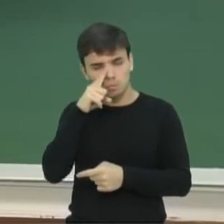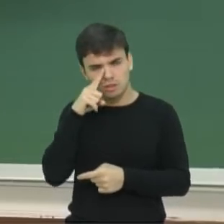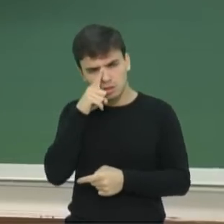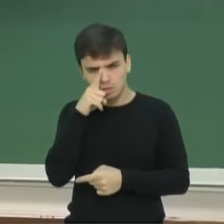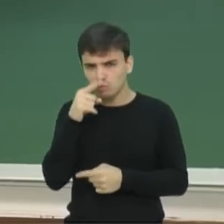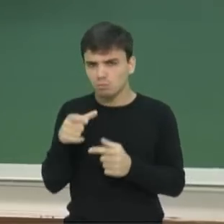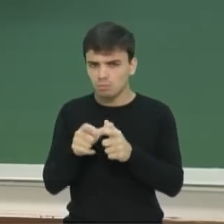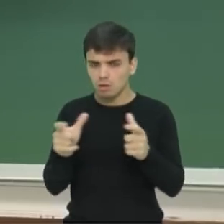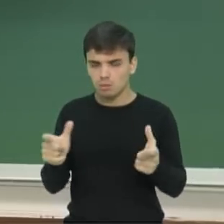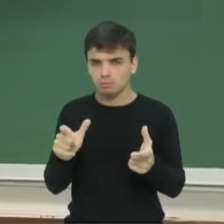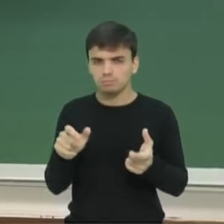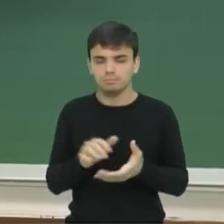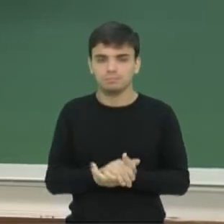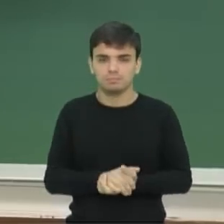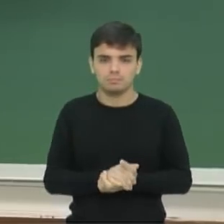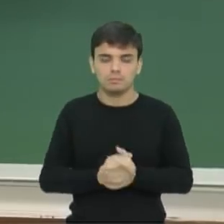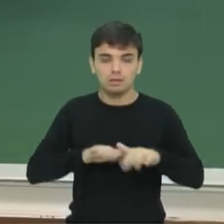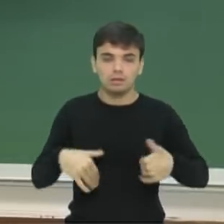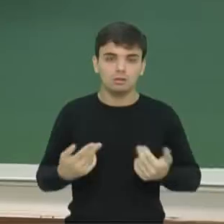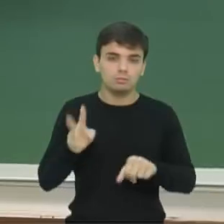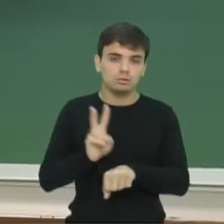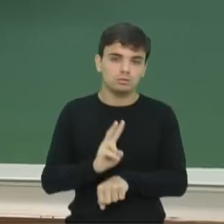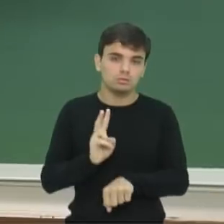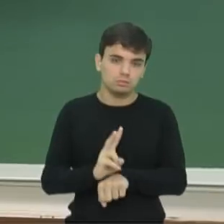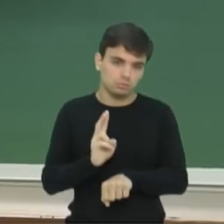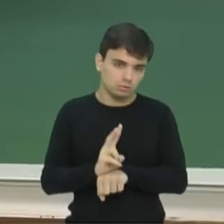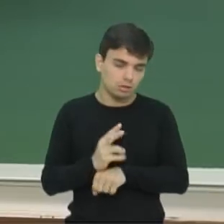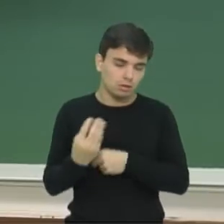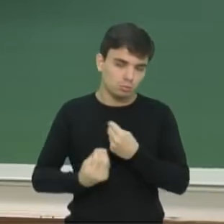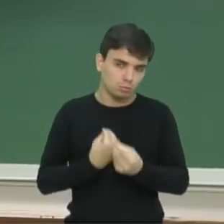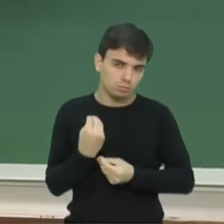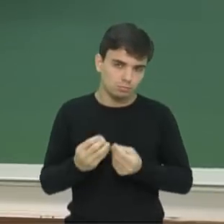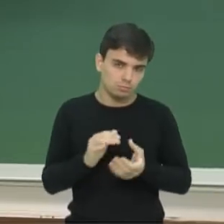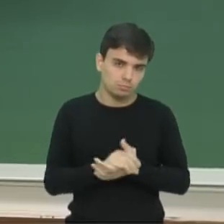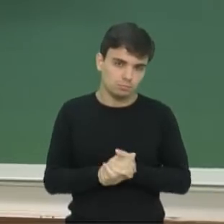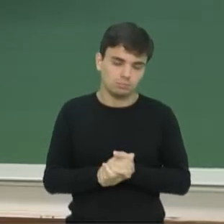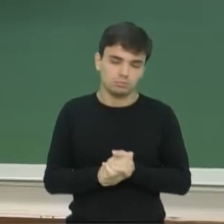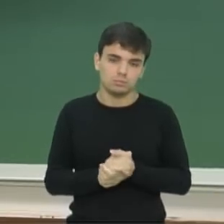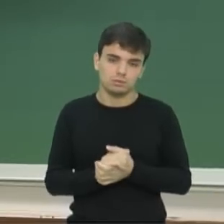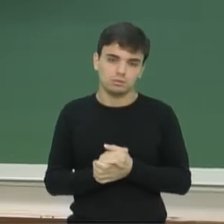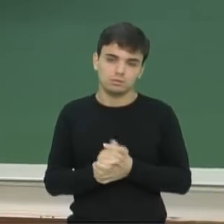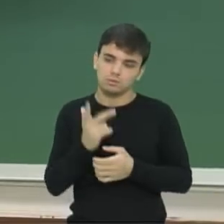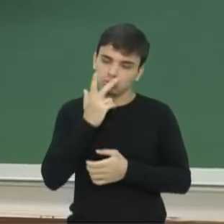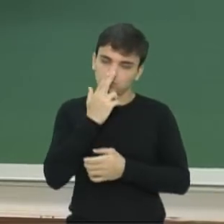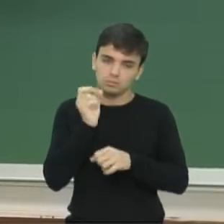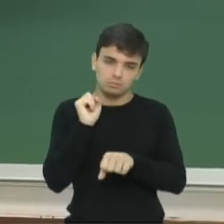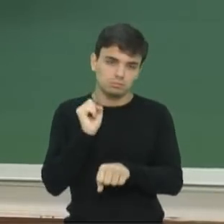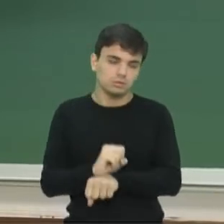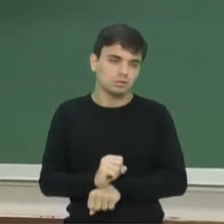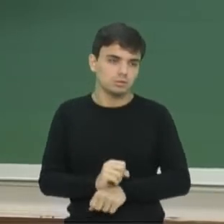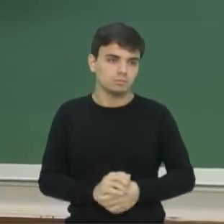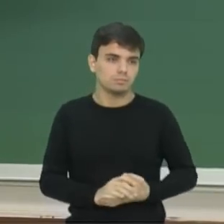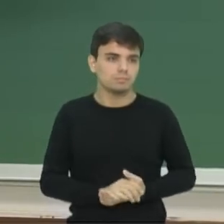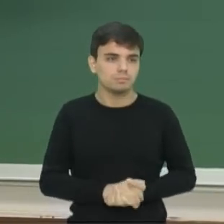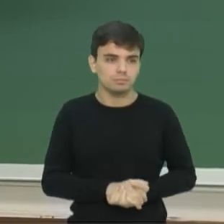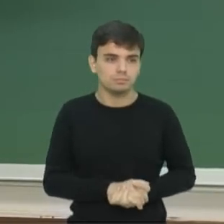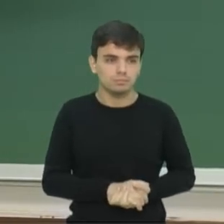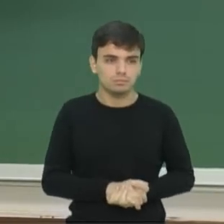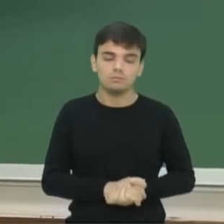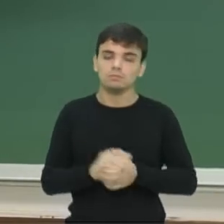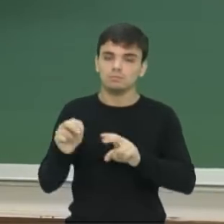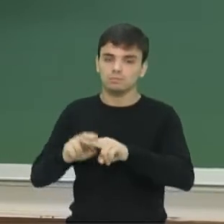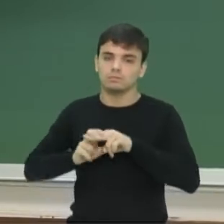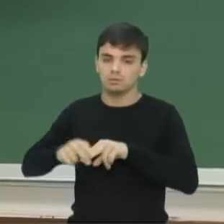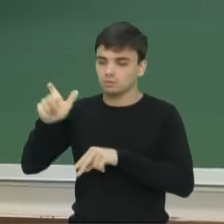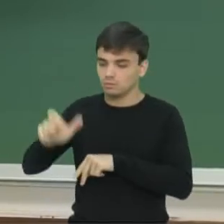né, ao atleta. Então, para preservar a integridade física, ele acaba interrompendo a luta. Então, para isso existe a arbitragem também, ele vai fazer